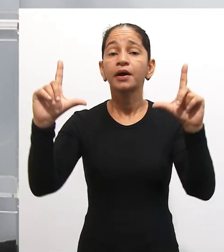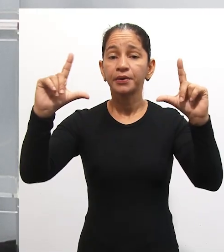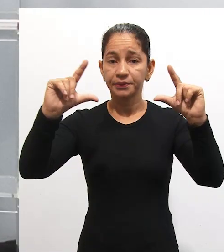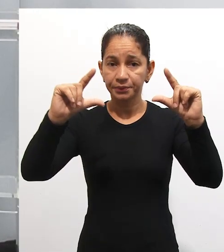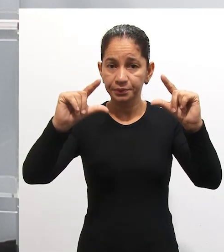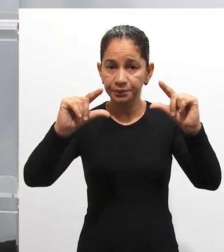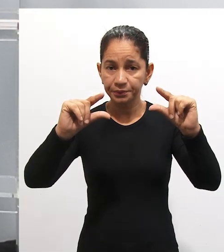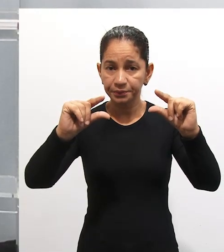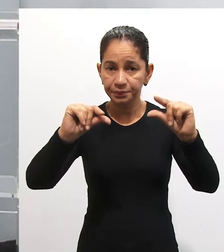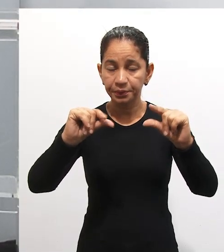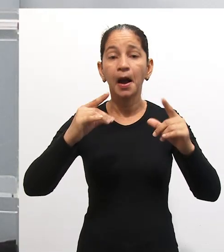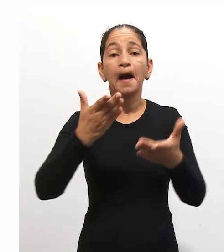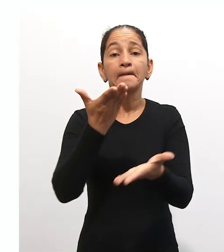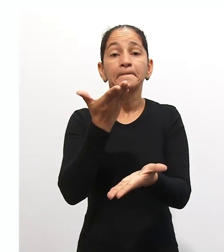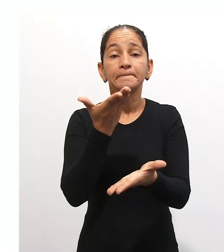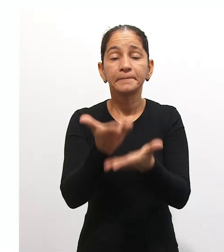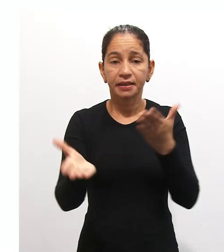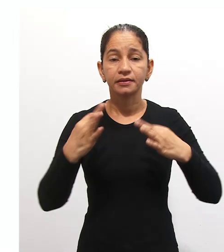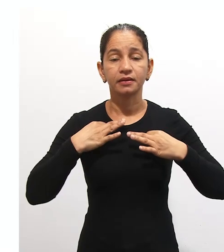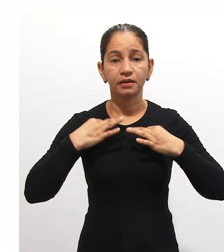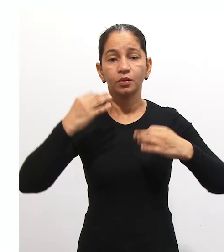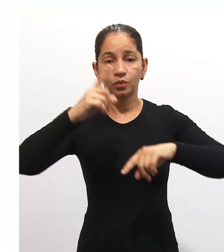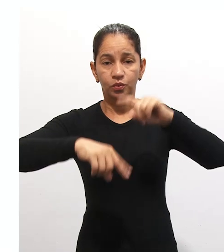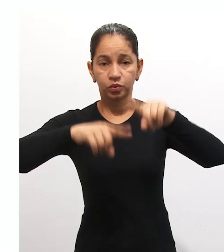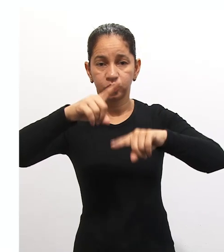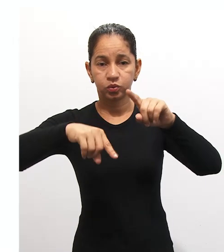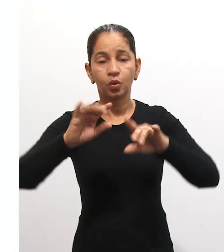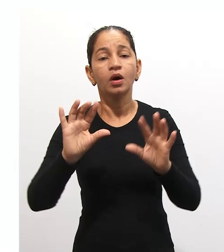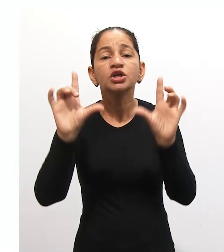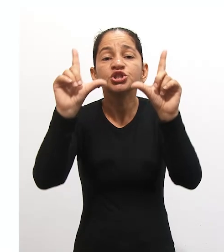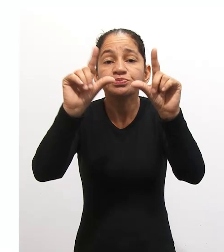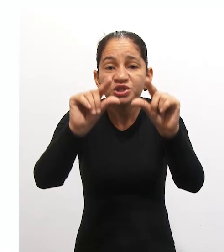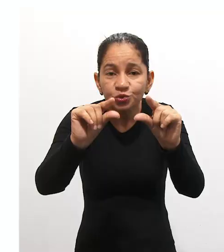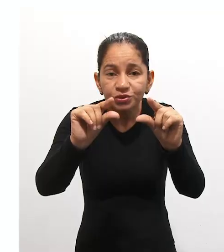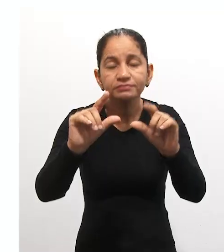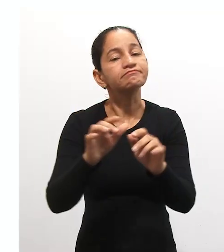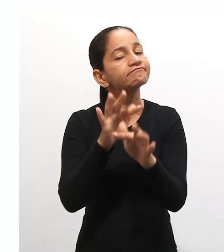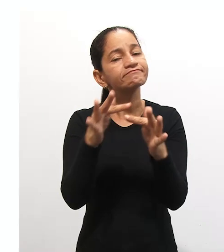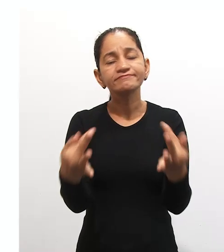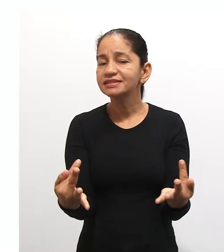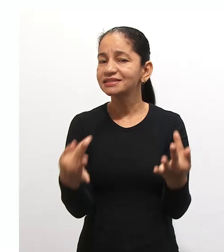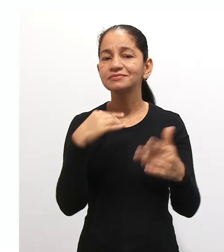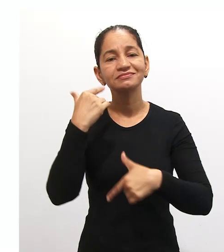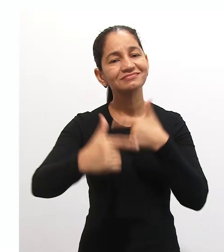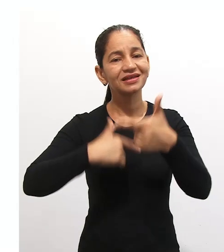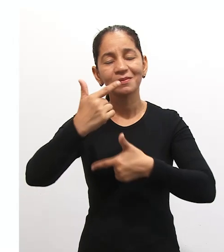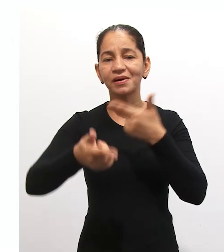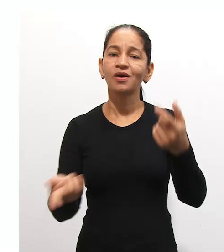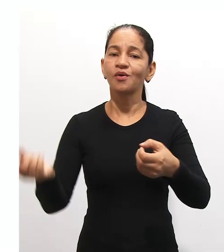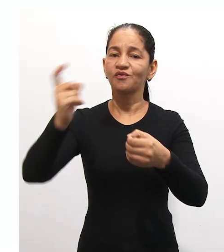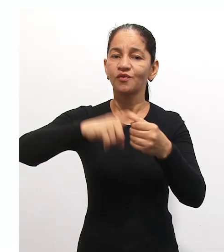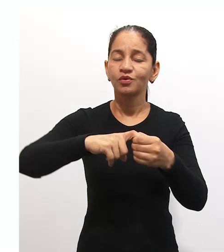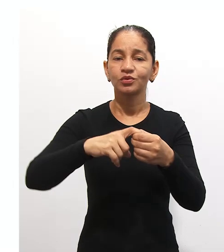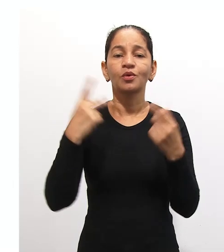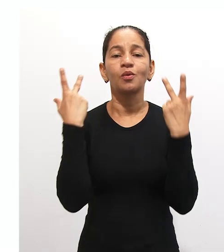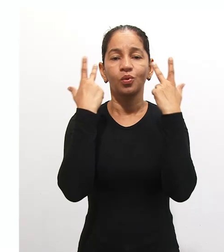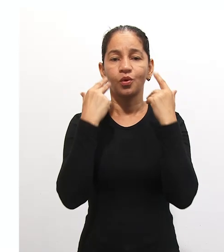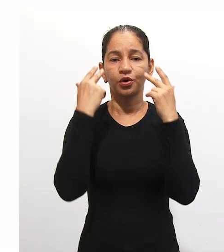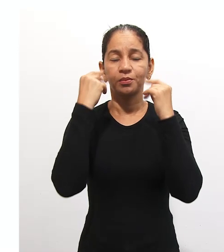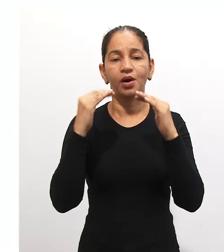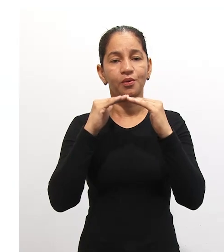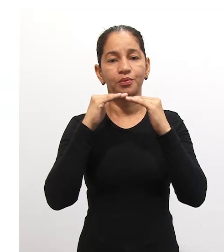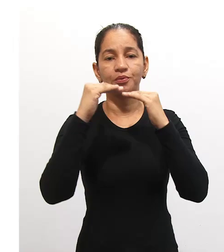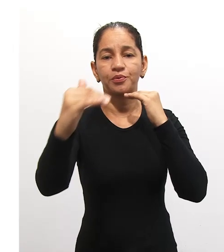produção e a perda dos tecidos, e com isso voltou a funcionar normal. Esse é o controle gerencial